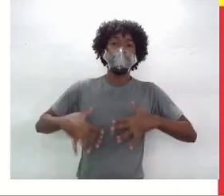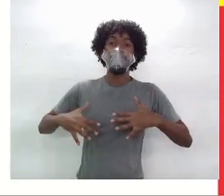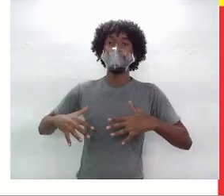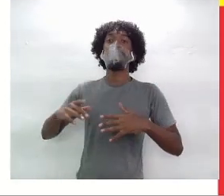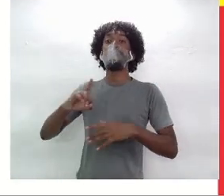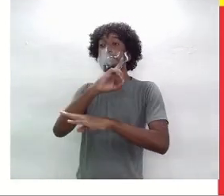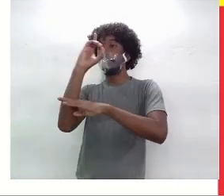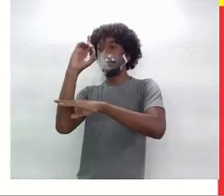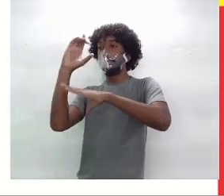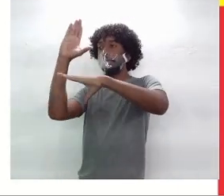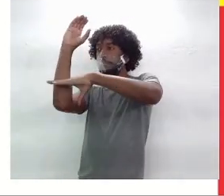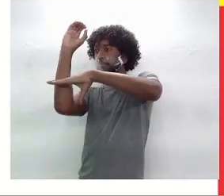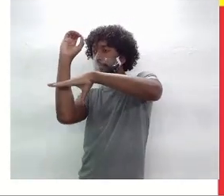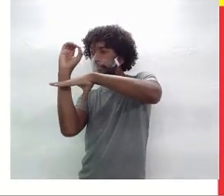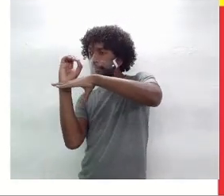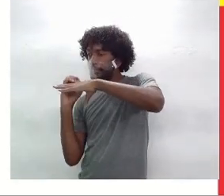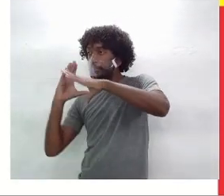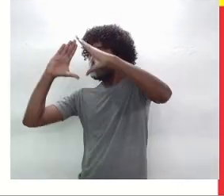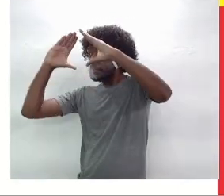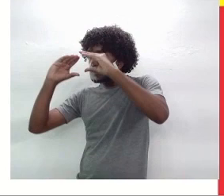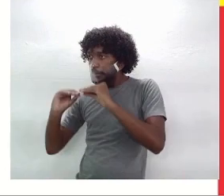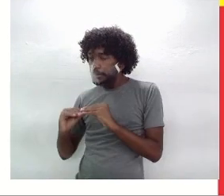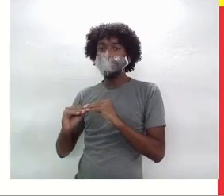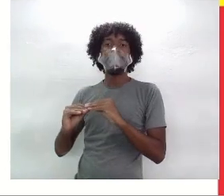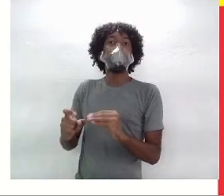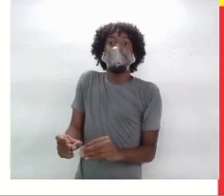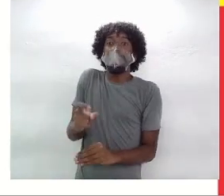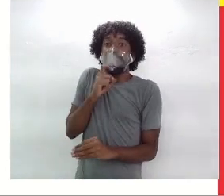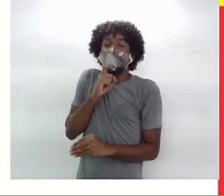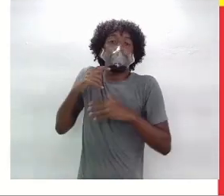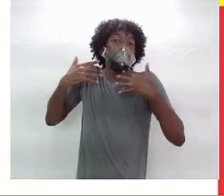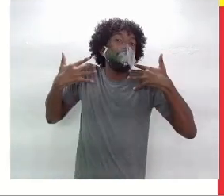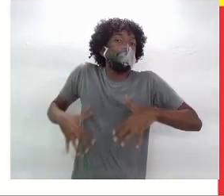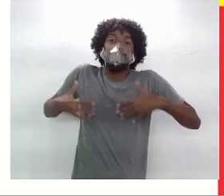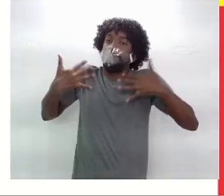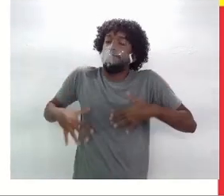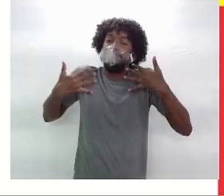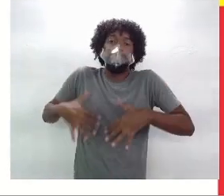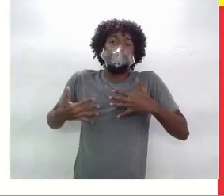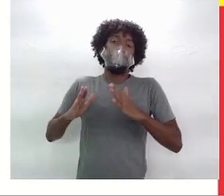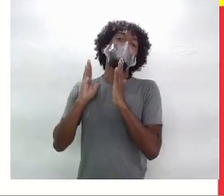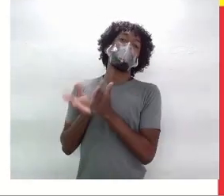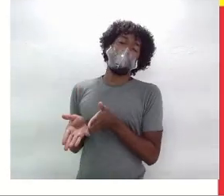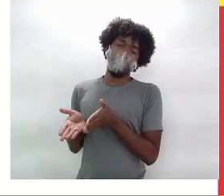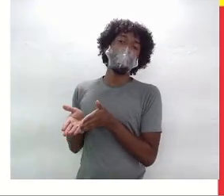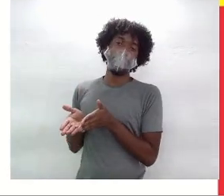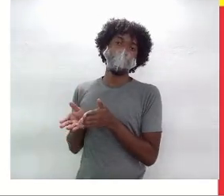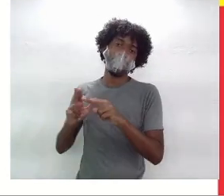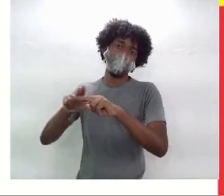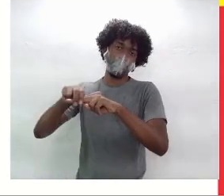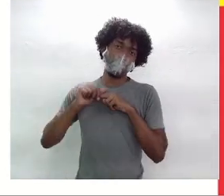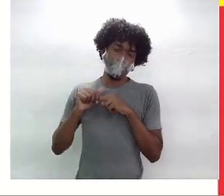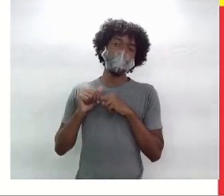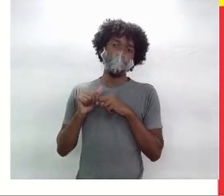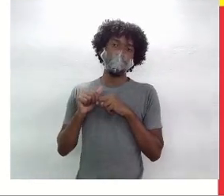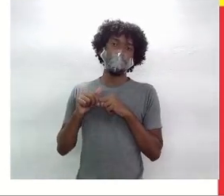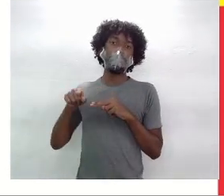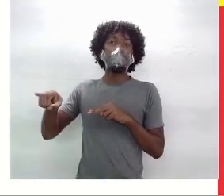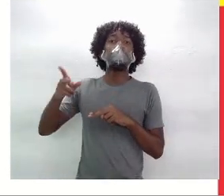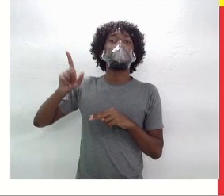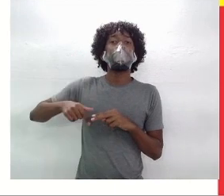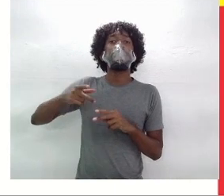chega a noite, a temperatura ela baixa bastante. Então, isso daí a gente chama